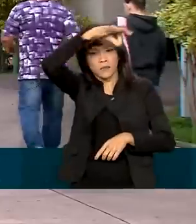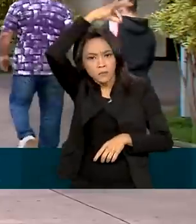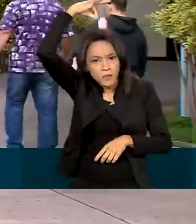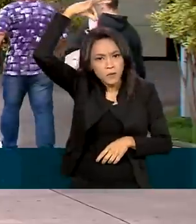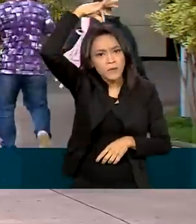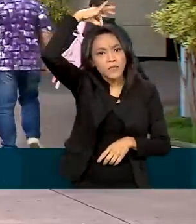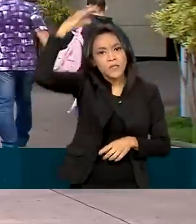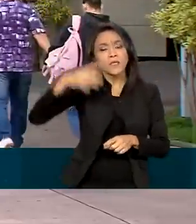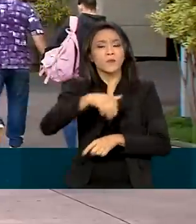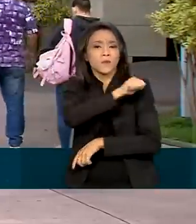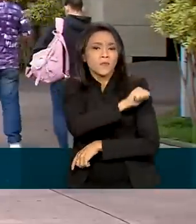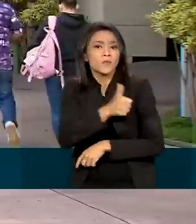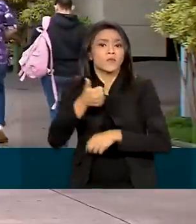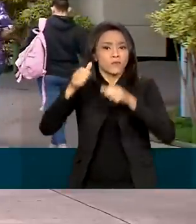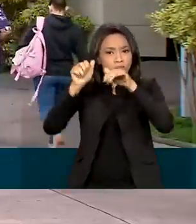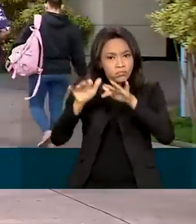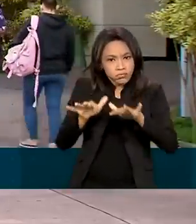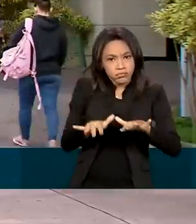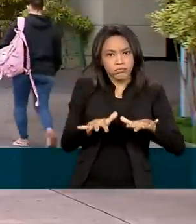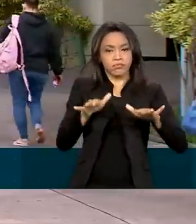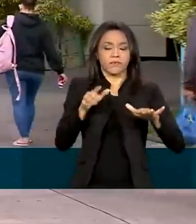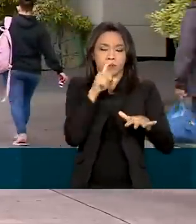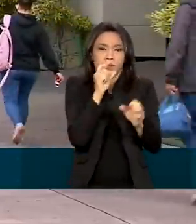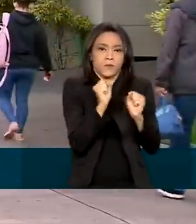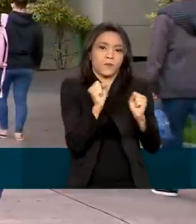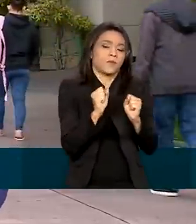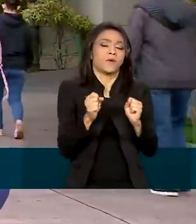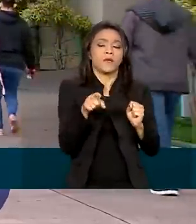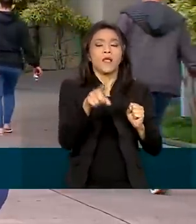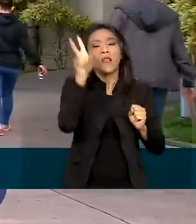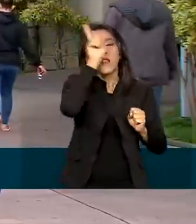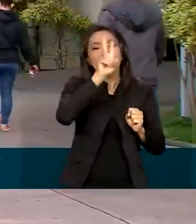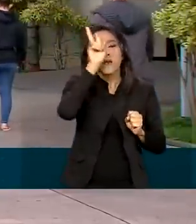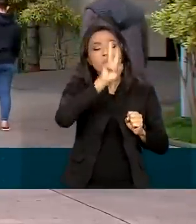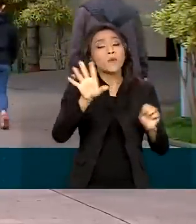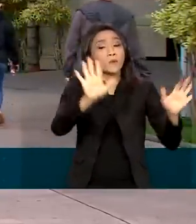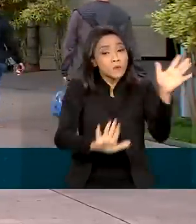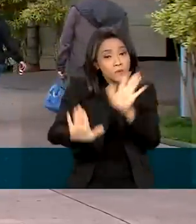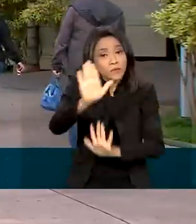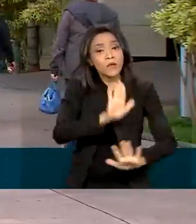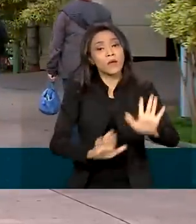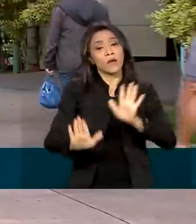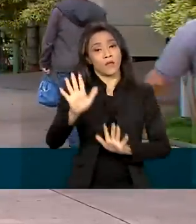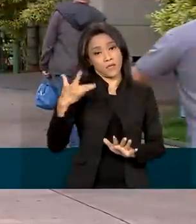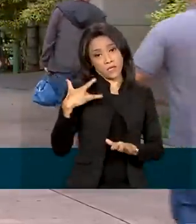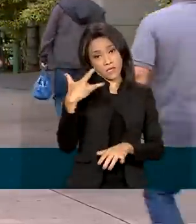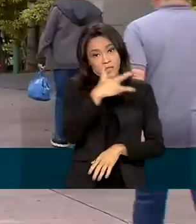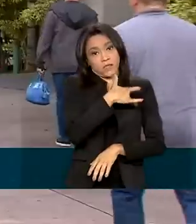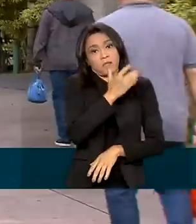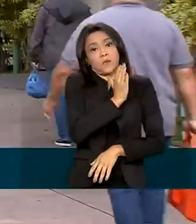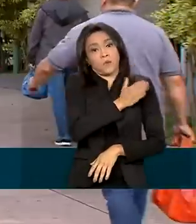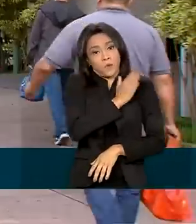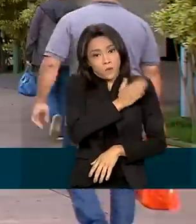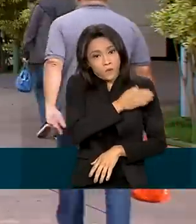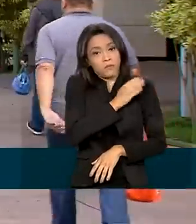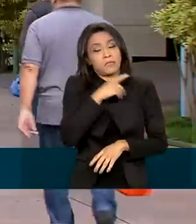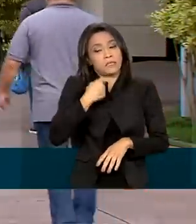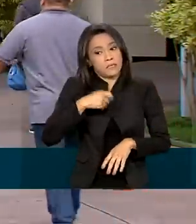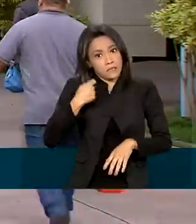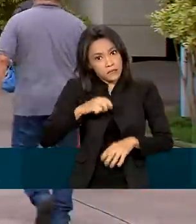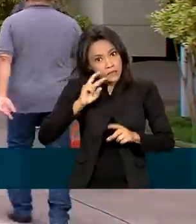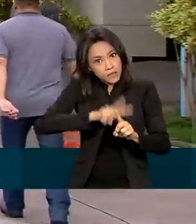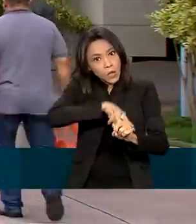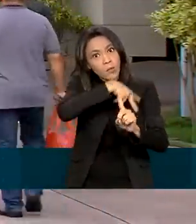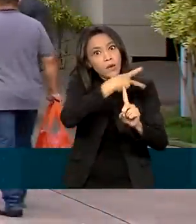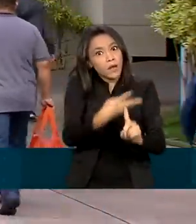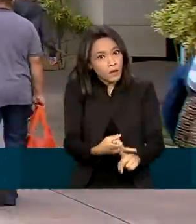antes de encerrar por aqui, né, Renata, a gente lembra, né, que os cuidados com a saúde do coração devem ser redobrados quando a temperatura